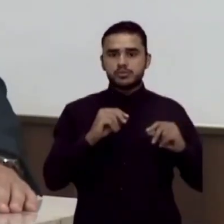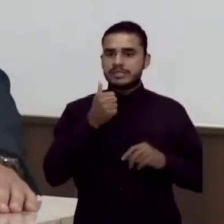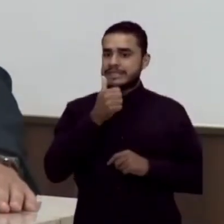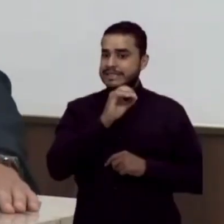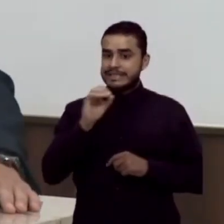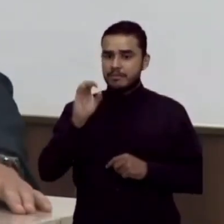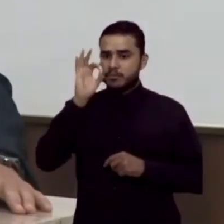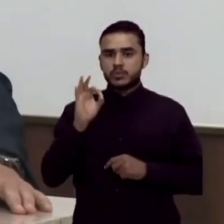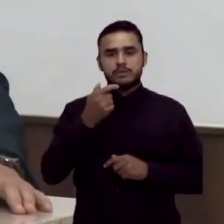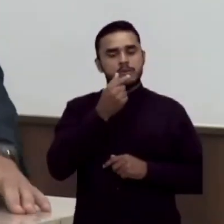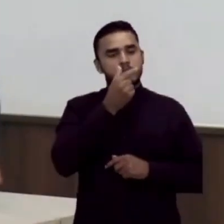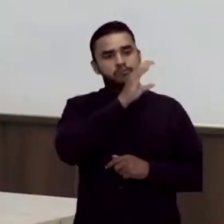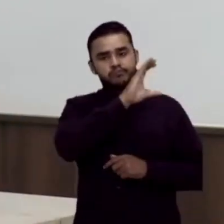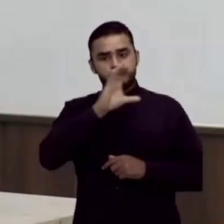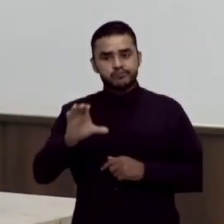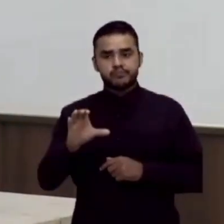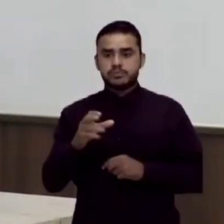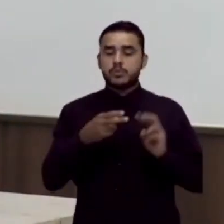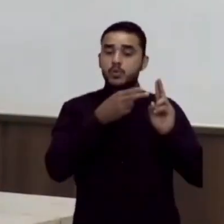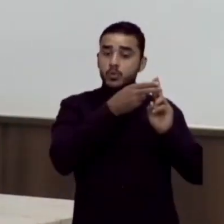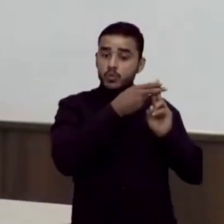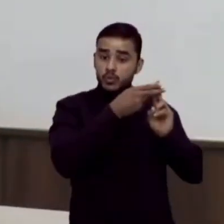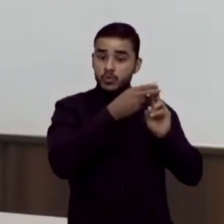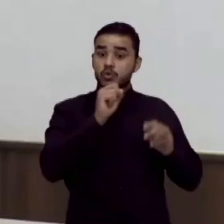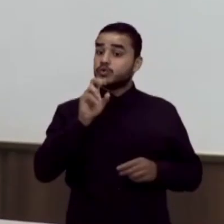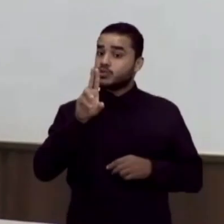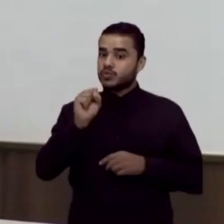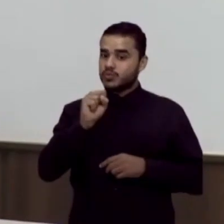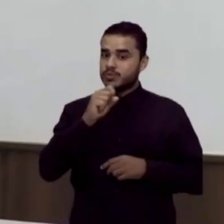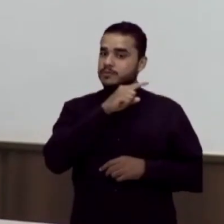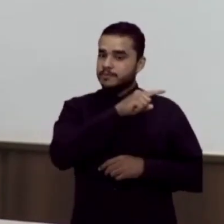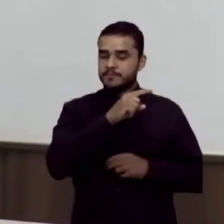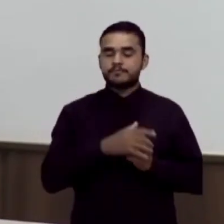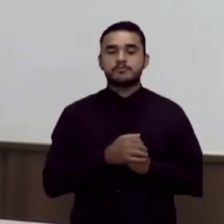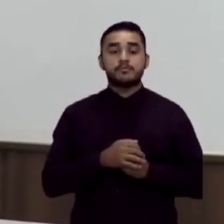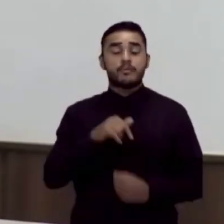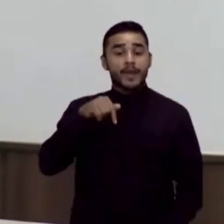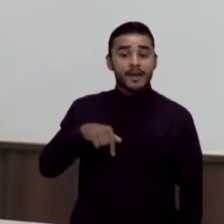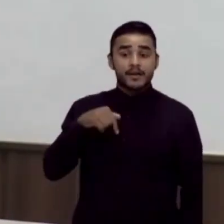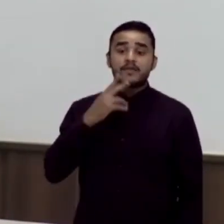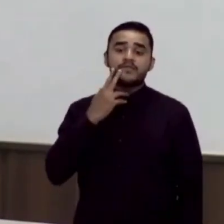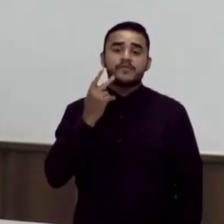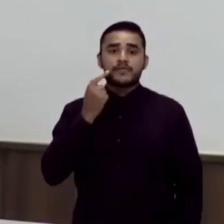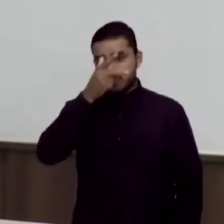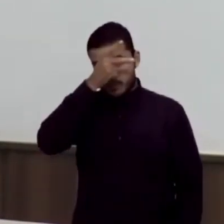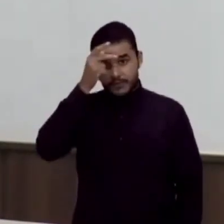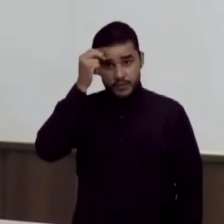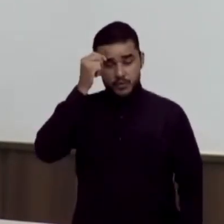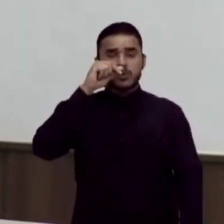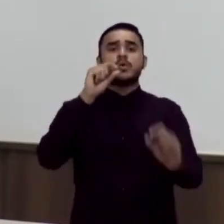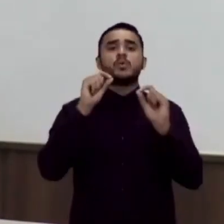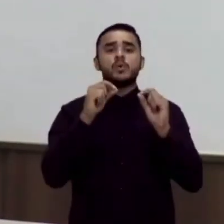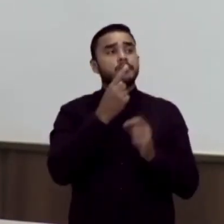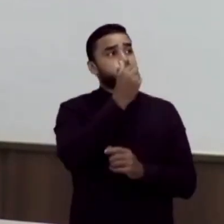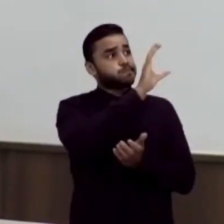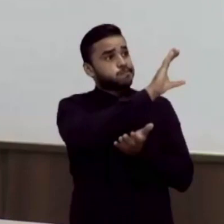O que é que tem acontecido a prefeitura através da SMS ela só tem que auditar e repassar o